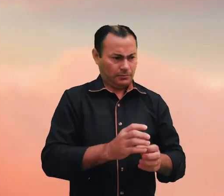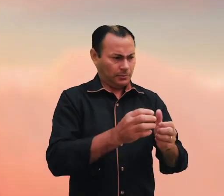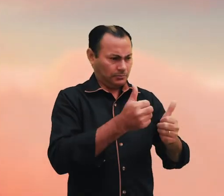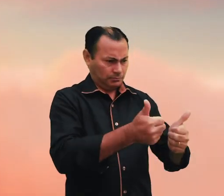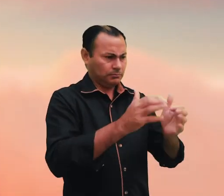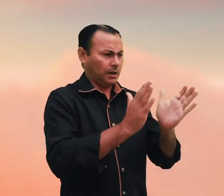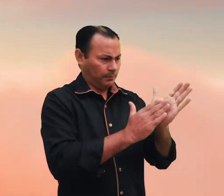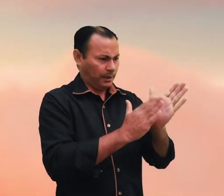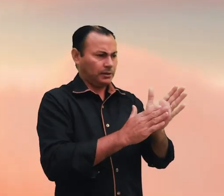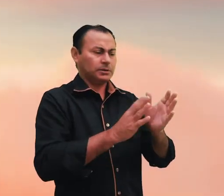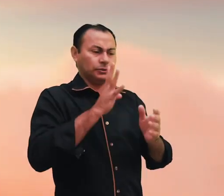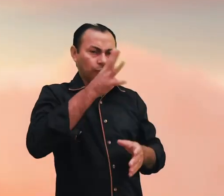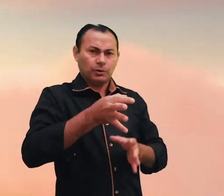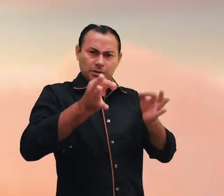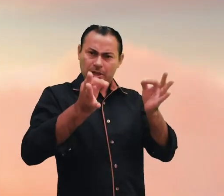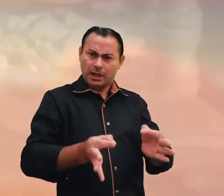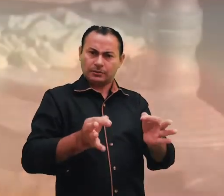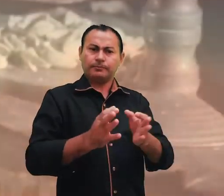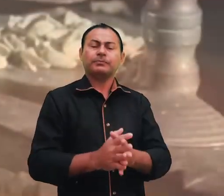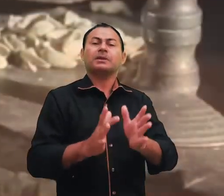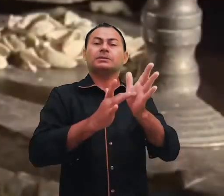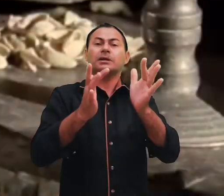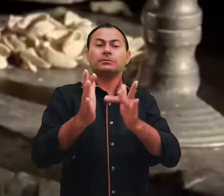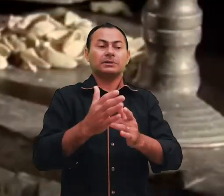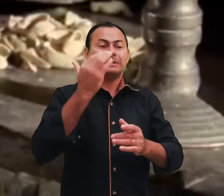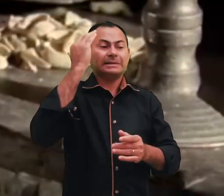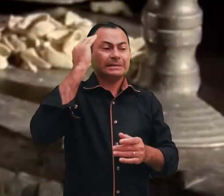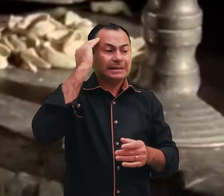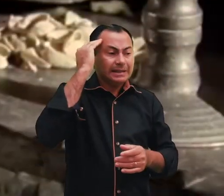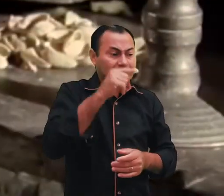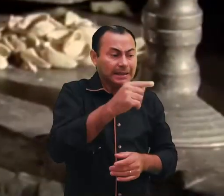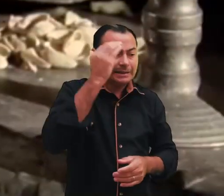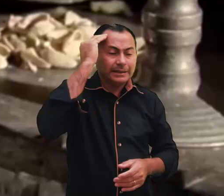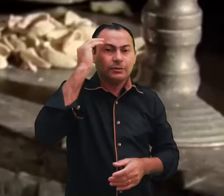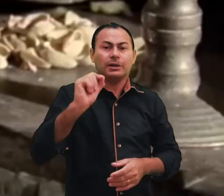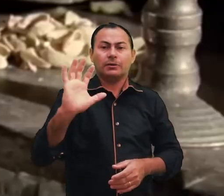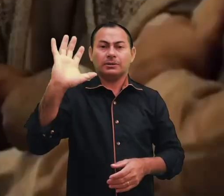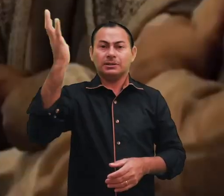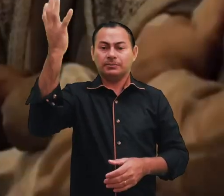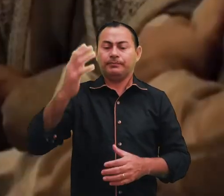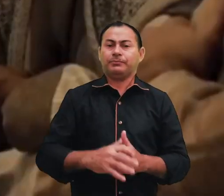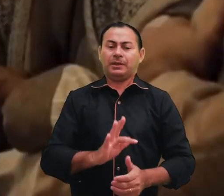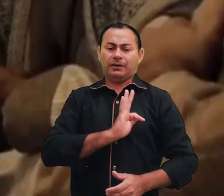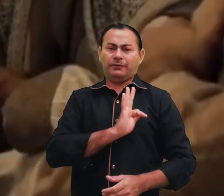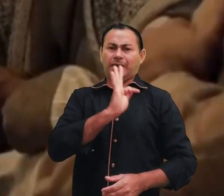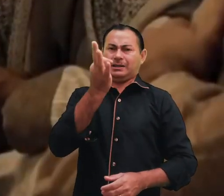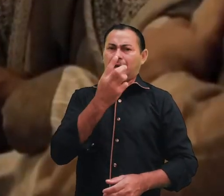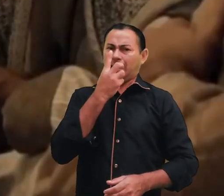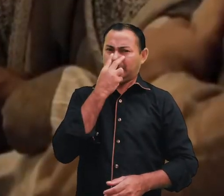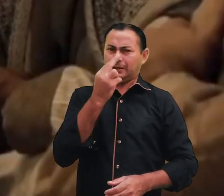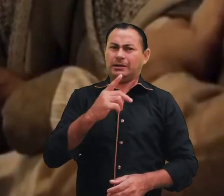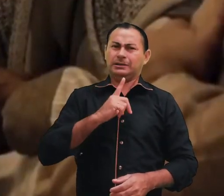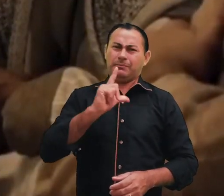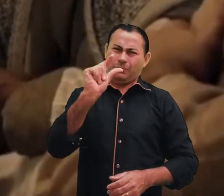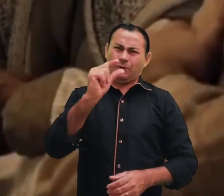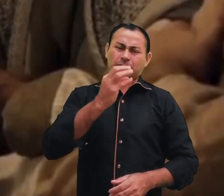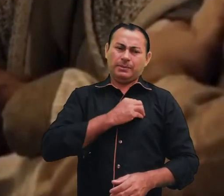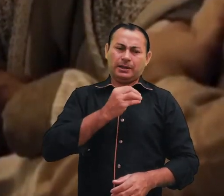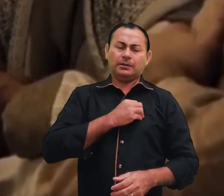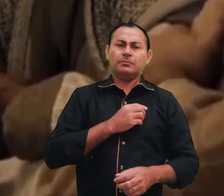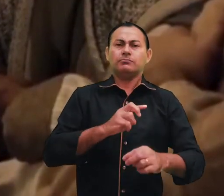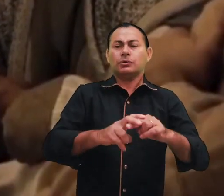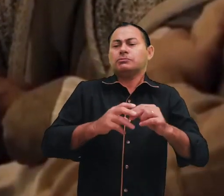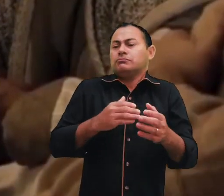bem, disse Jesus. Jesus quis que ele entendesse o que estava acontecendo ali. O fariseu achava que tinha poucos pecados